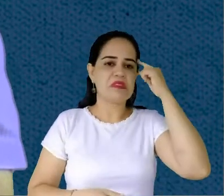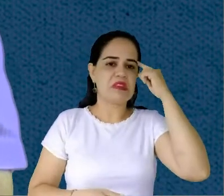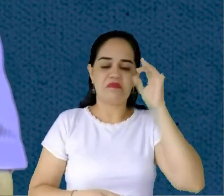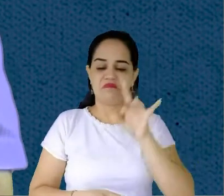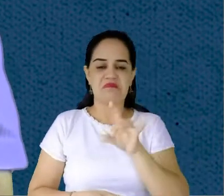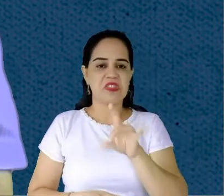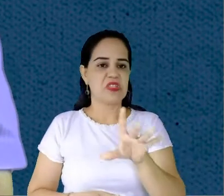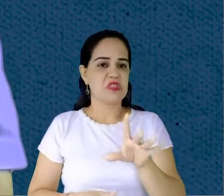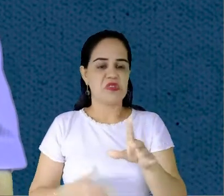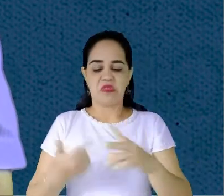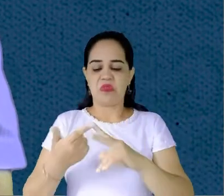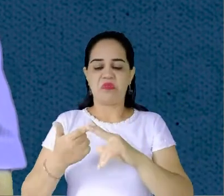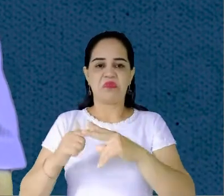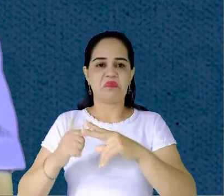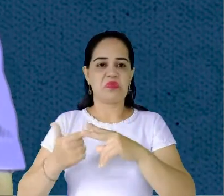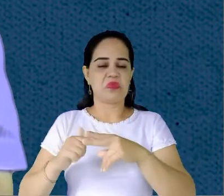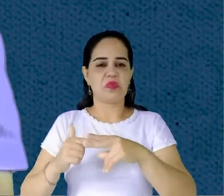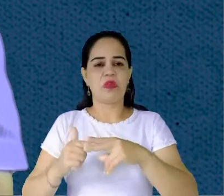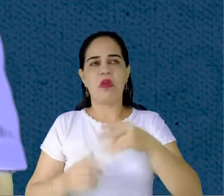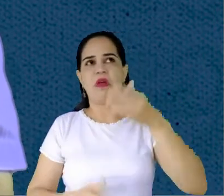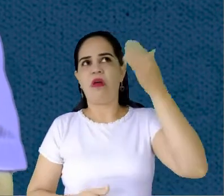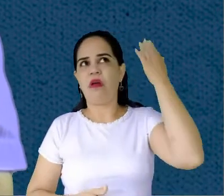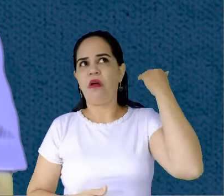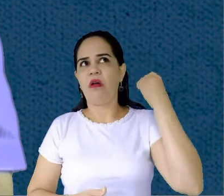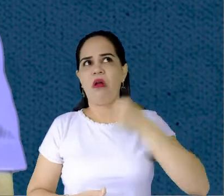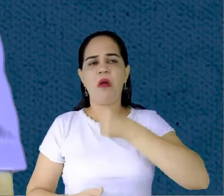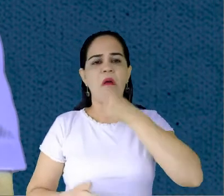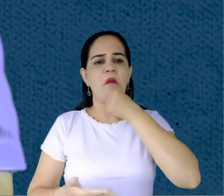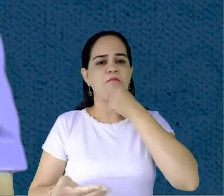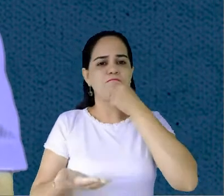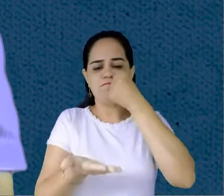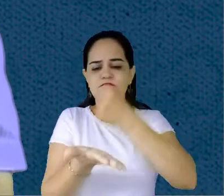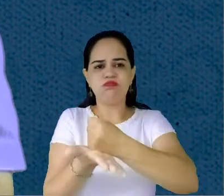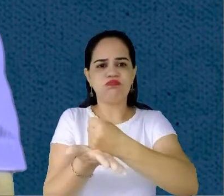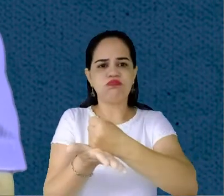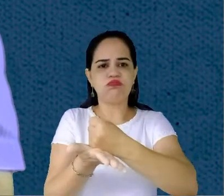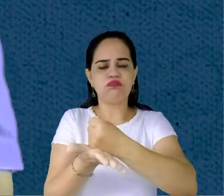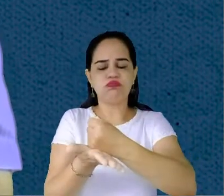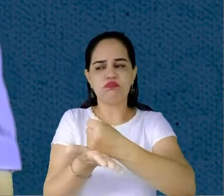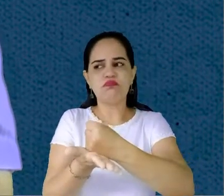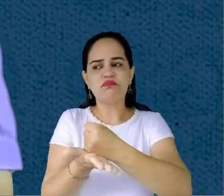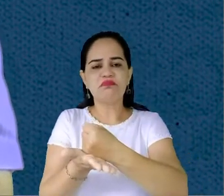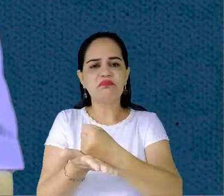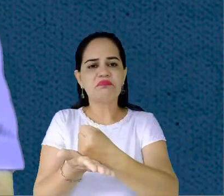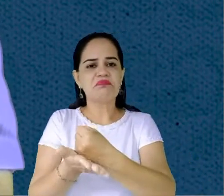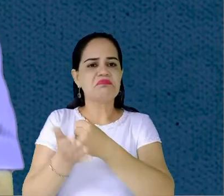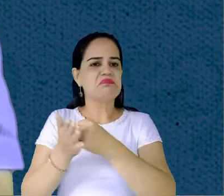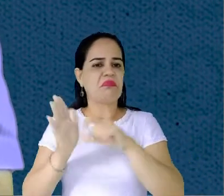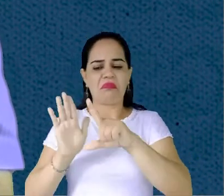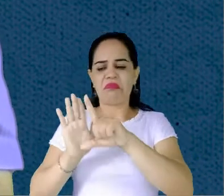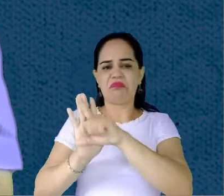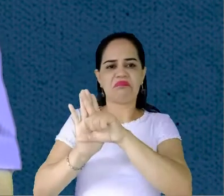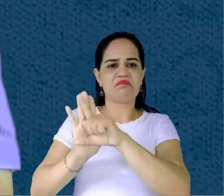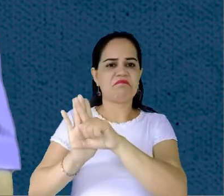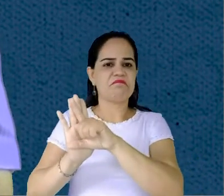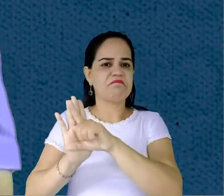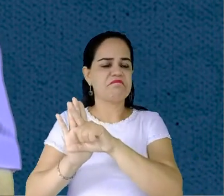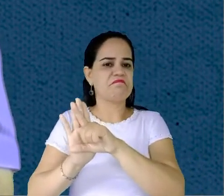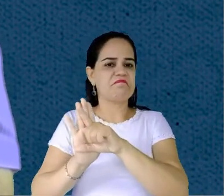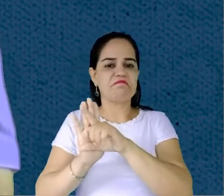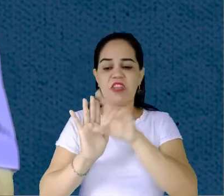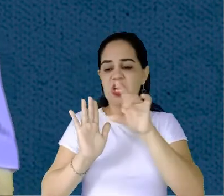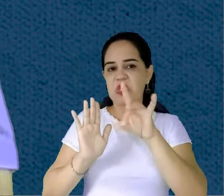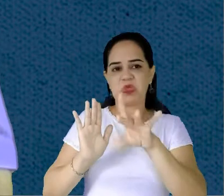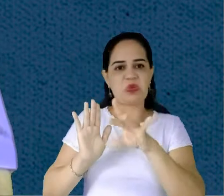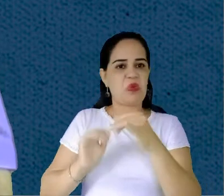Achavam que a circuncisão mandada por Deus no Antigo Testamento e que consistia